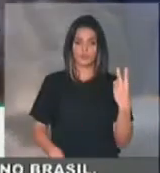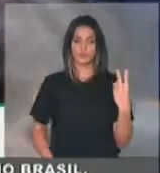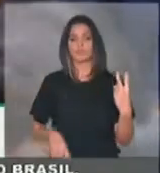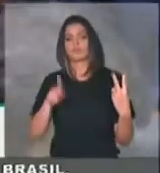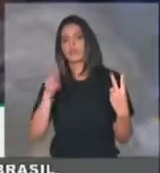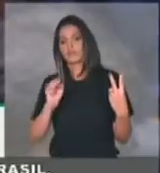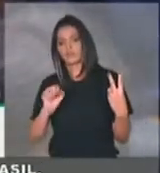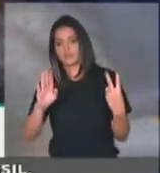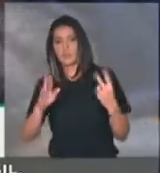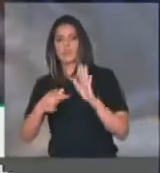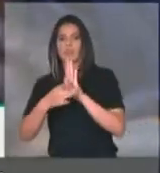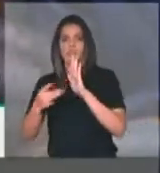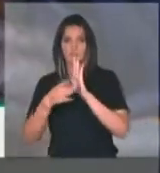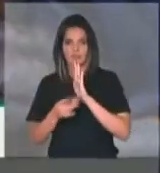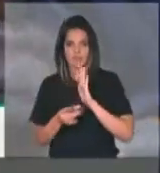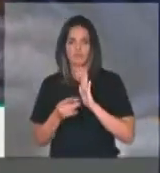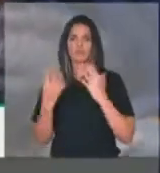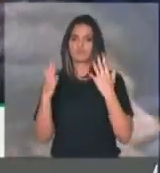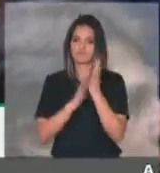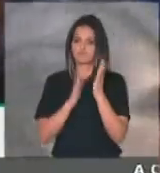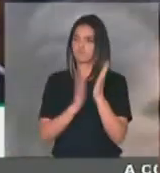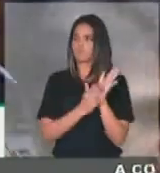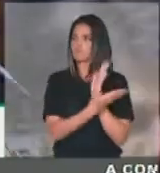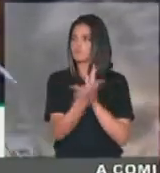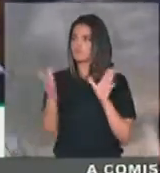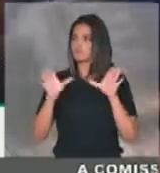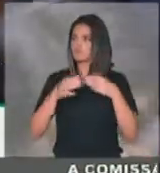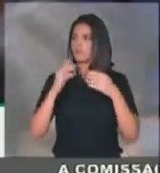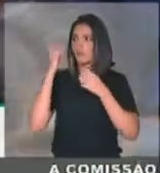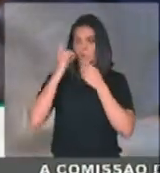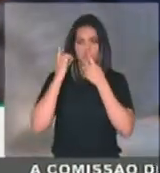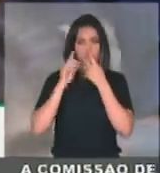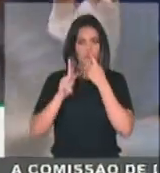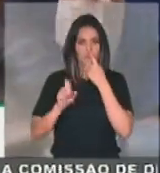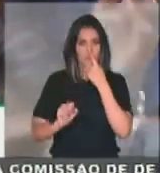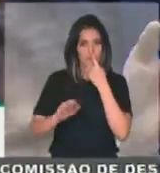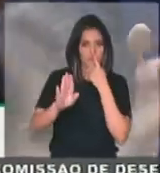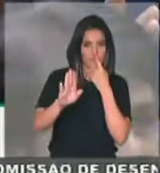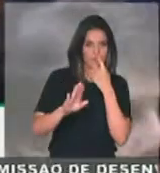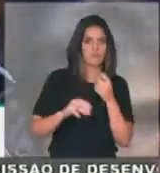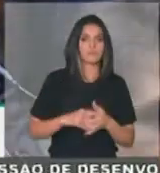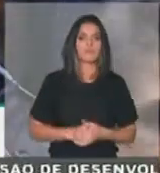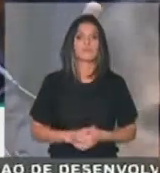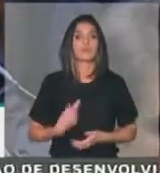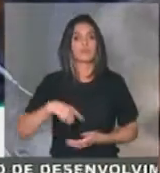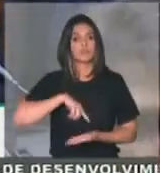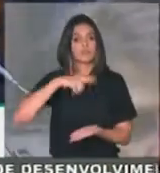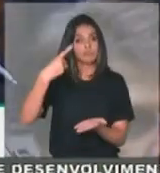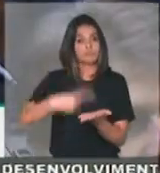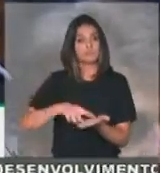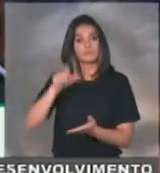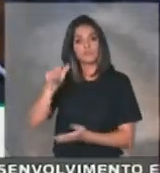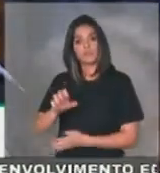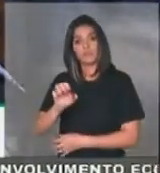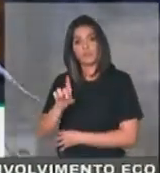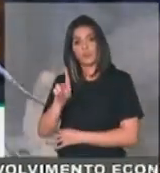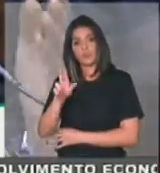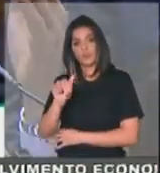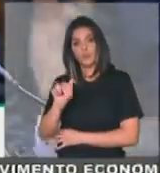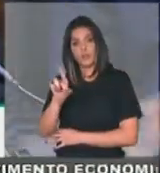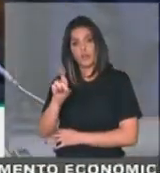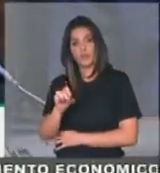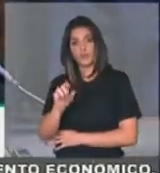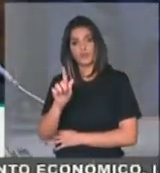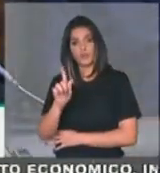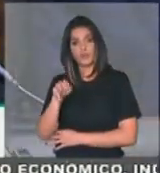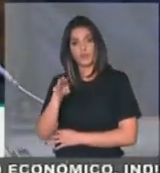PSB destacou, aqui eu quero parabenizar toda a bancada do PSB por essa decisão. Fechamos um entendimento com o senador Eduardo Gomes,